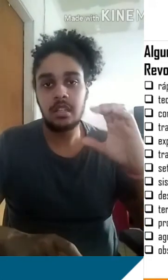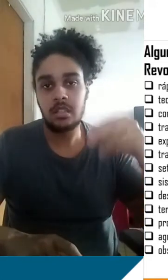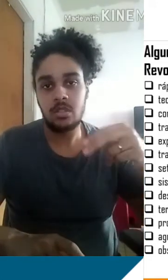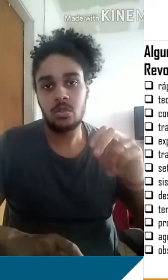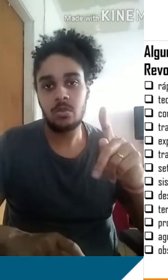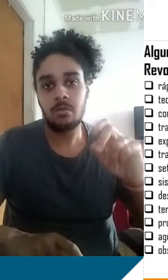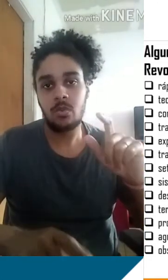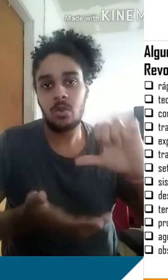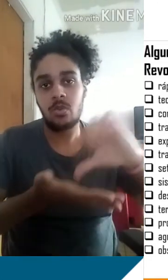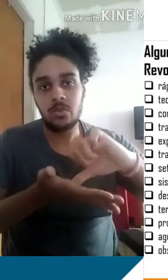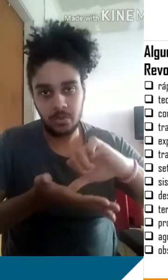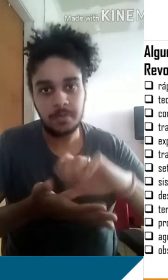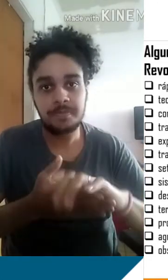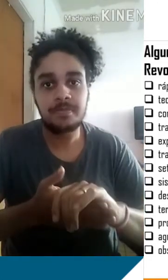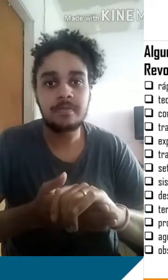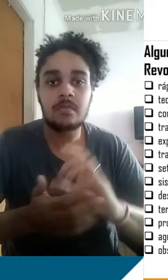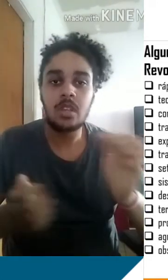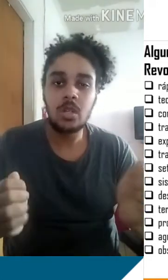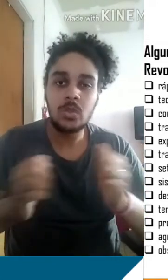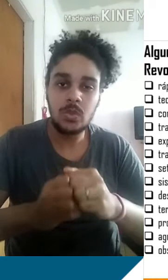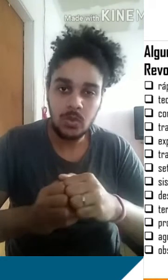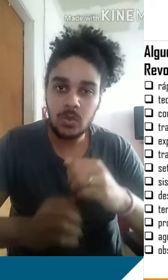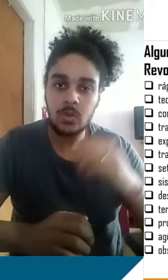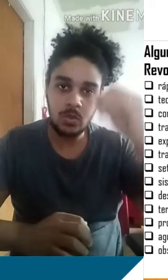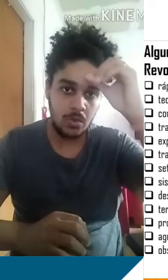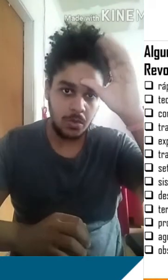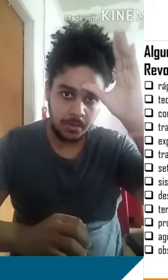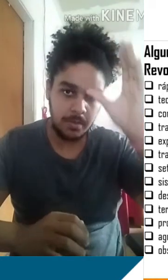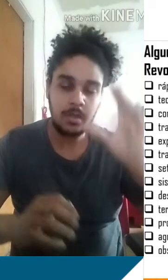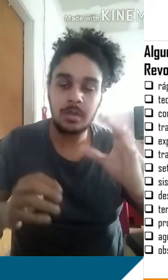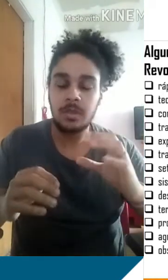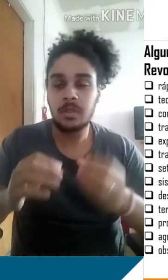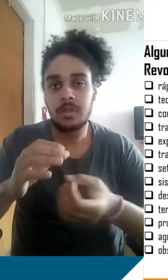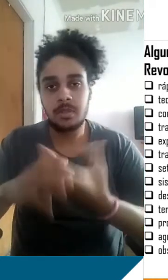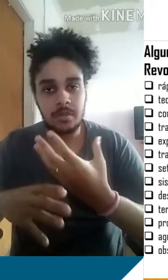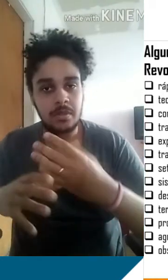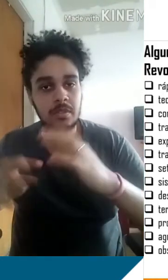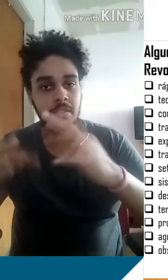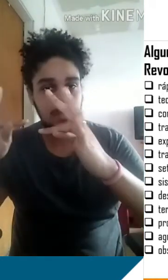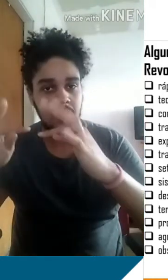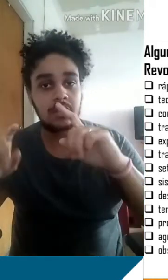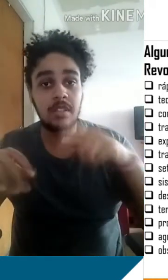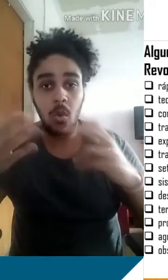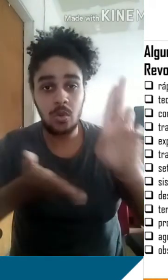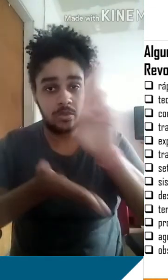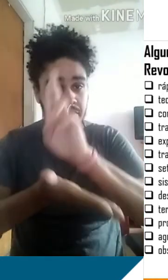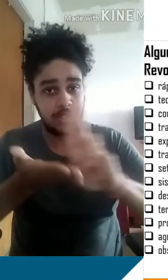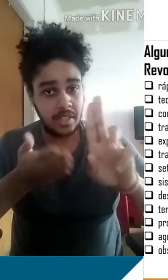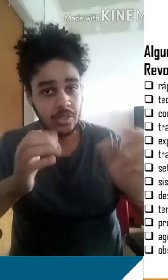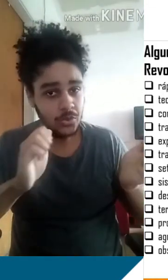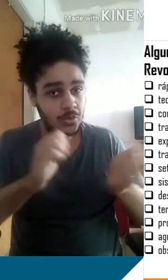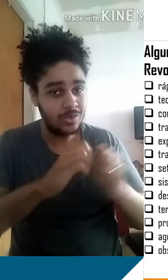Então, a universidade vai estar totalmente associada às empresas. Beleza? Da transição de uma produção em massa